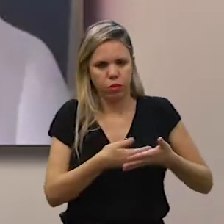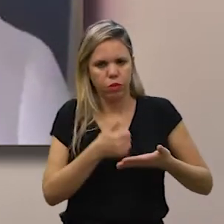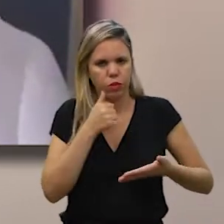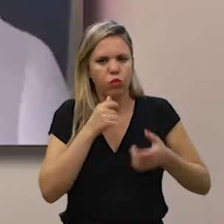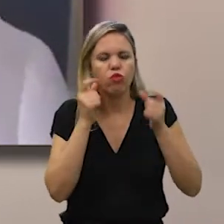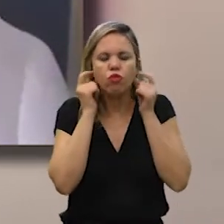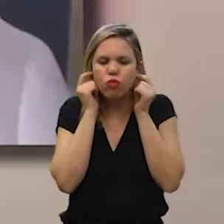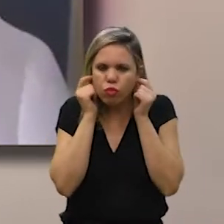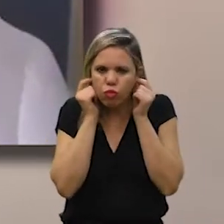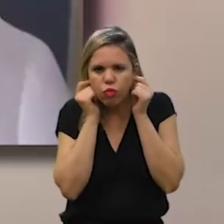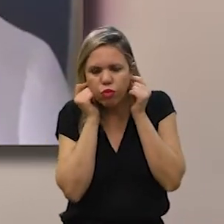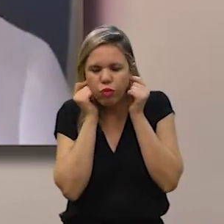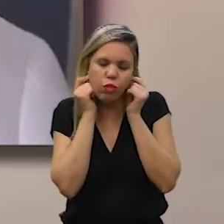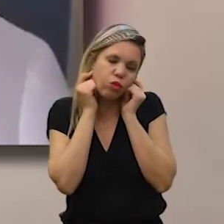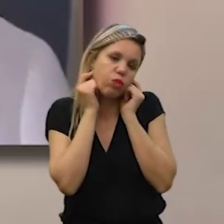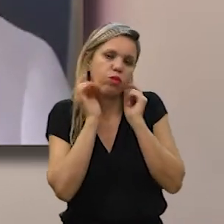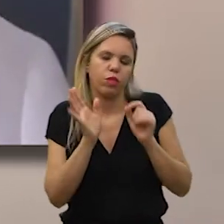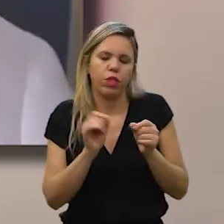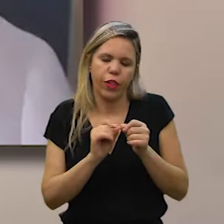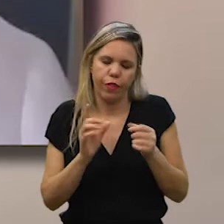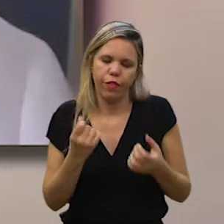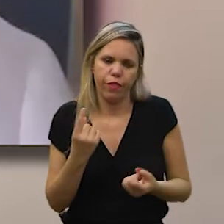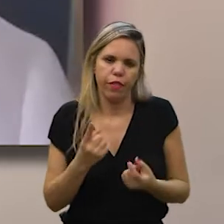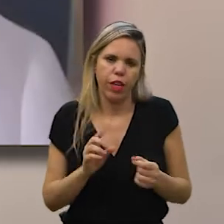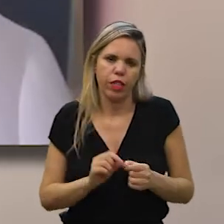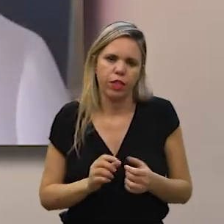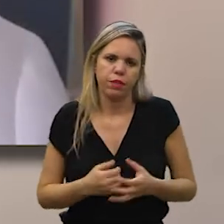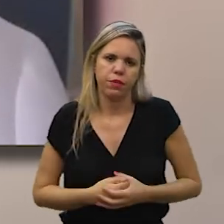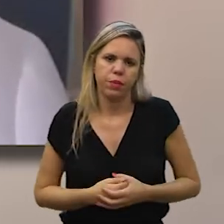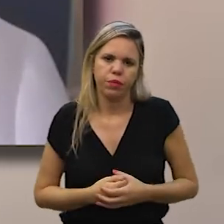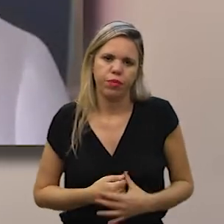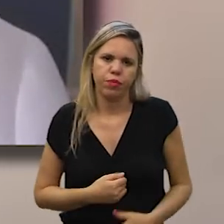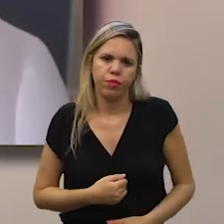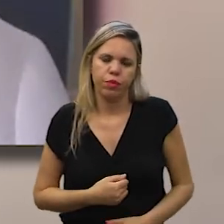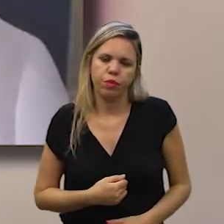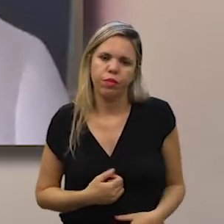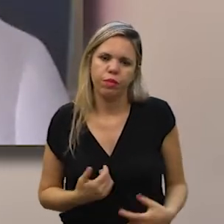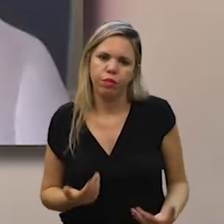a menininha com a orelhinha furada, né? Algumas já fazem isso.